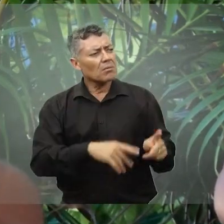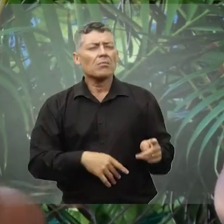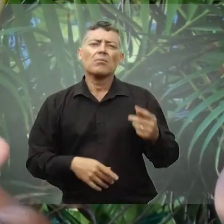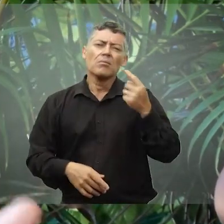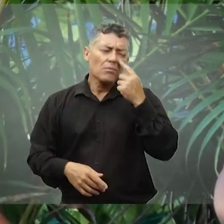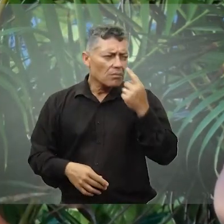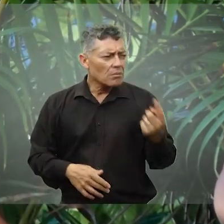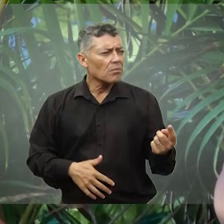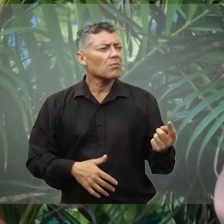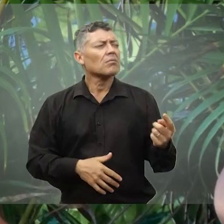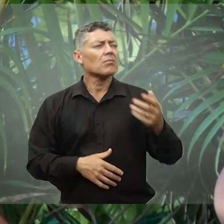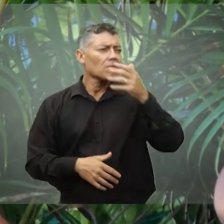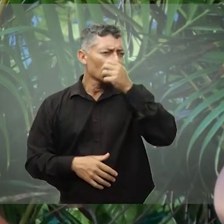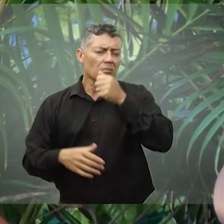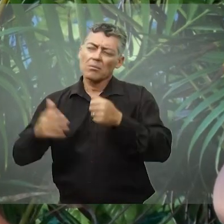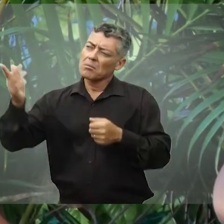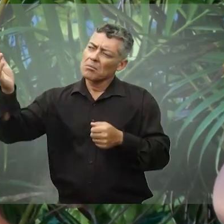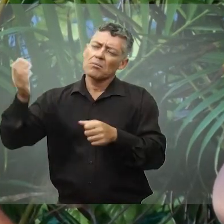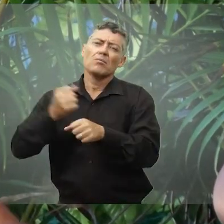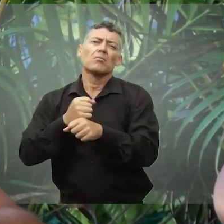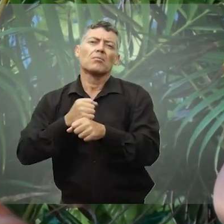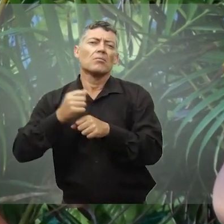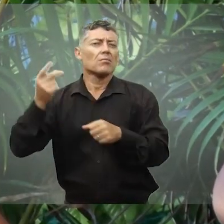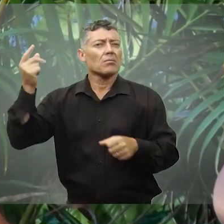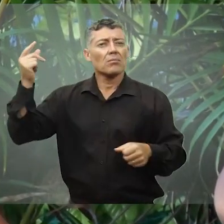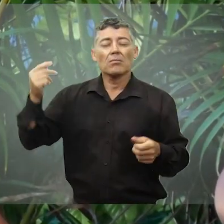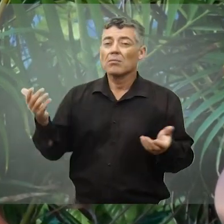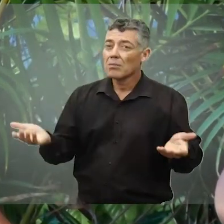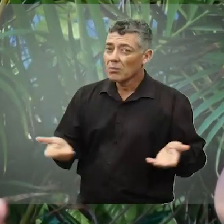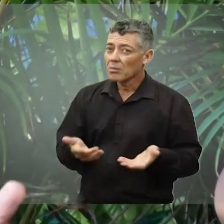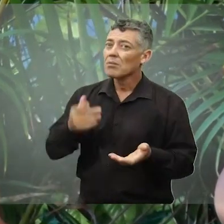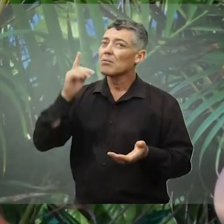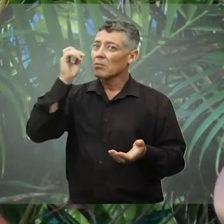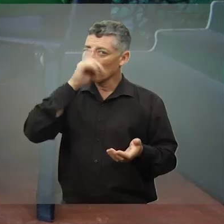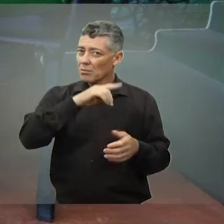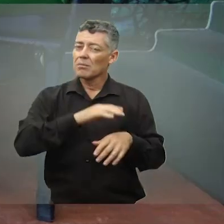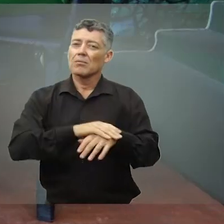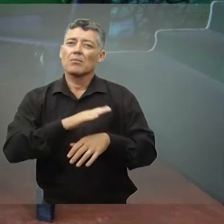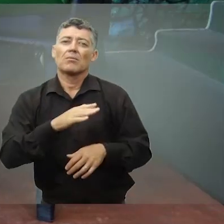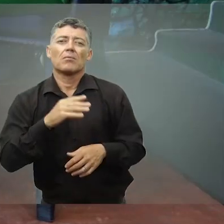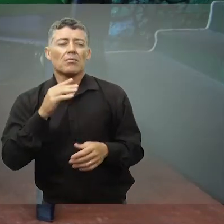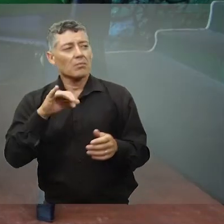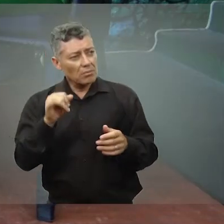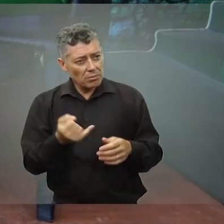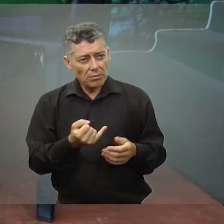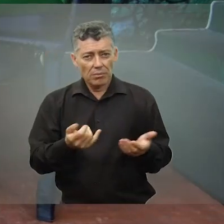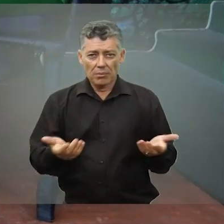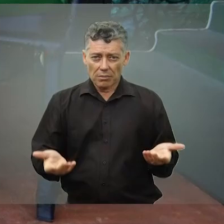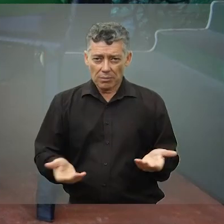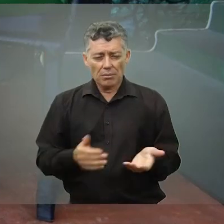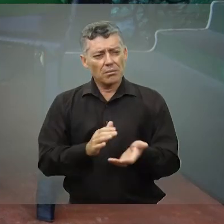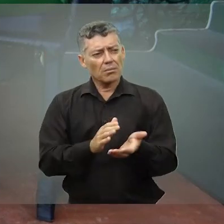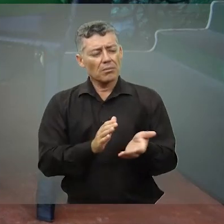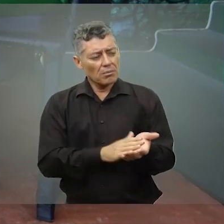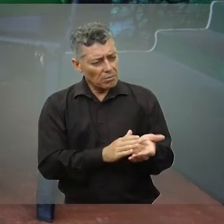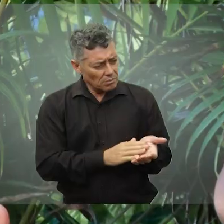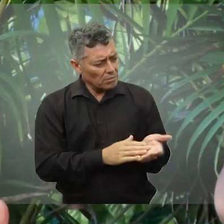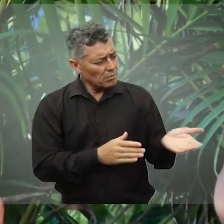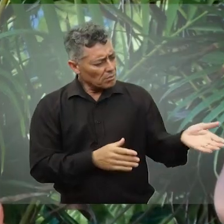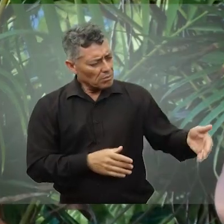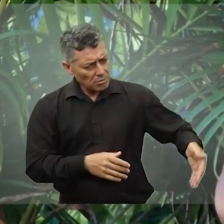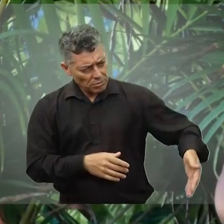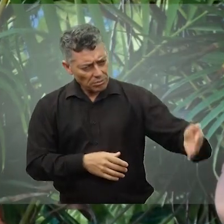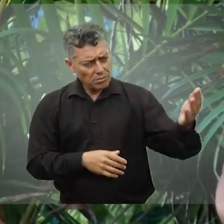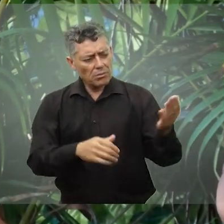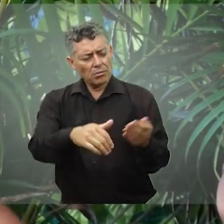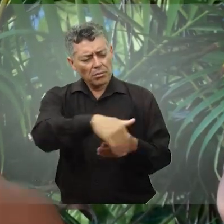isso em Salvador há muitos anos atrás, mas que hoje já é mais difícil. Então, assim, eu aproveito aqui para parabenizar você que vai para a rua com